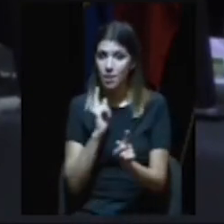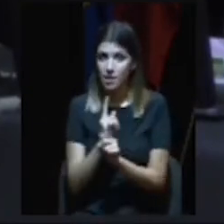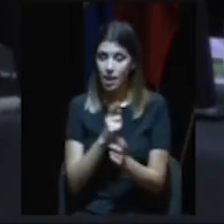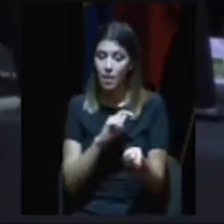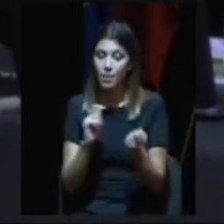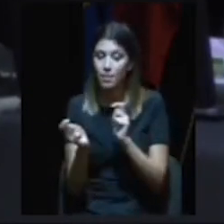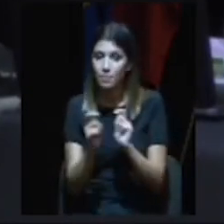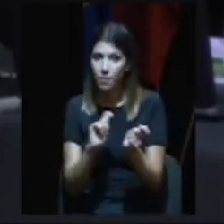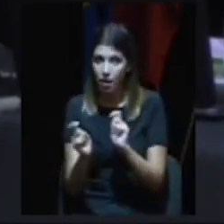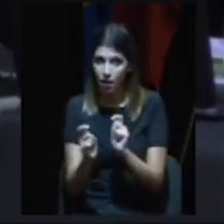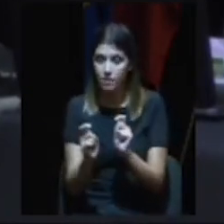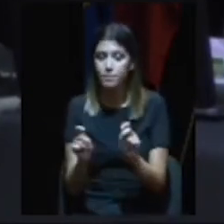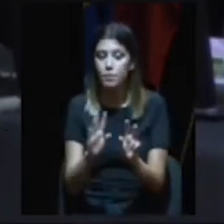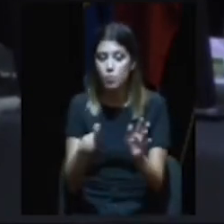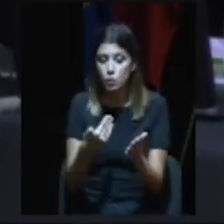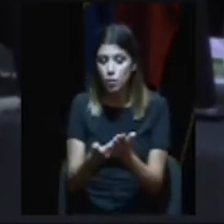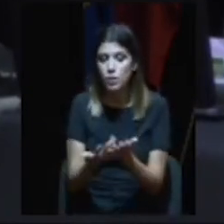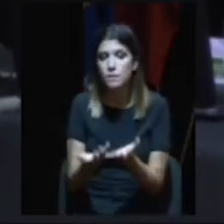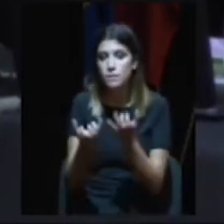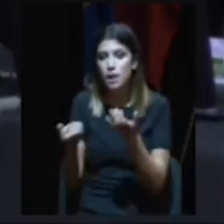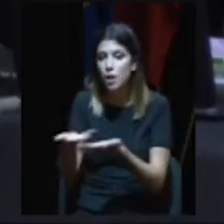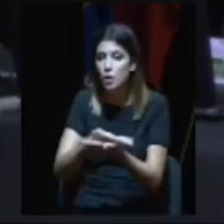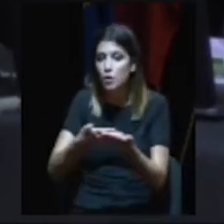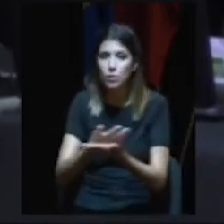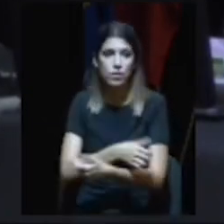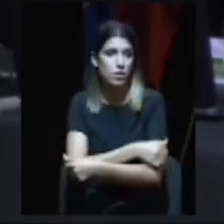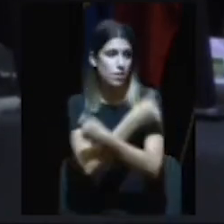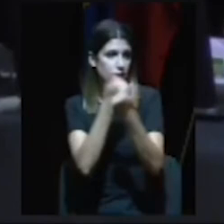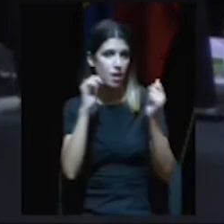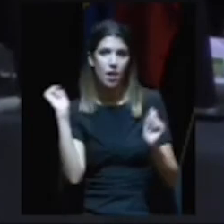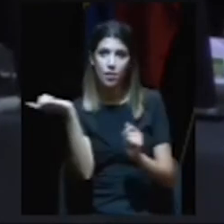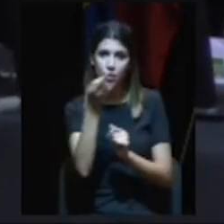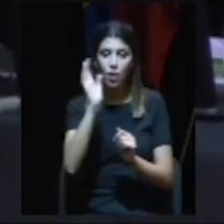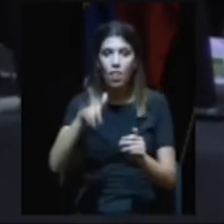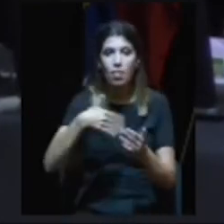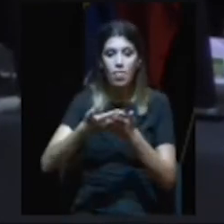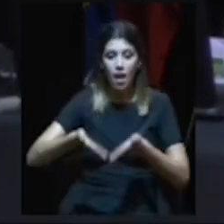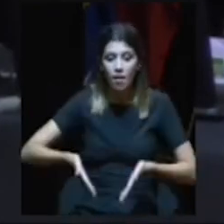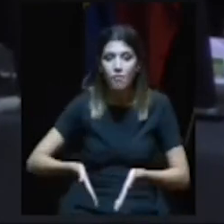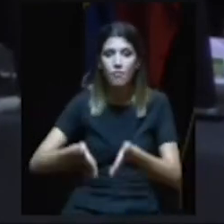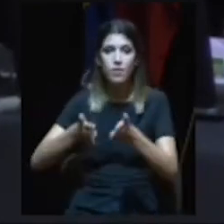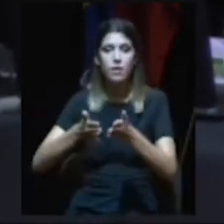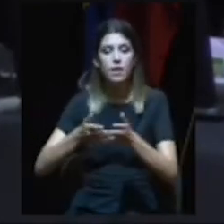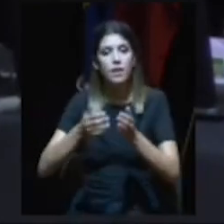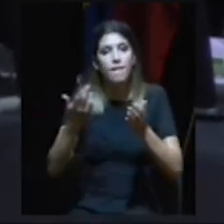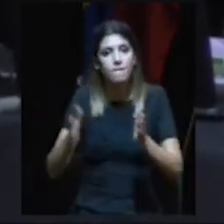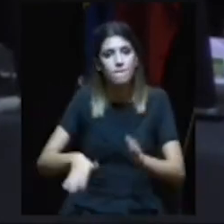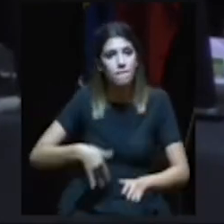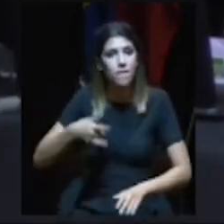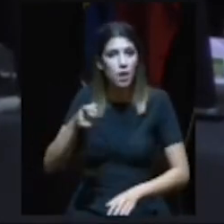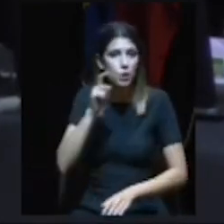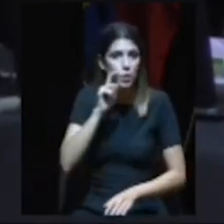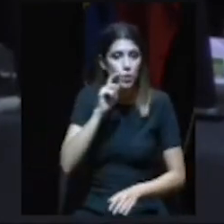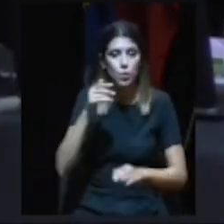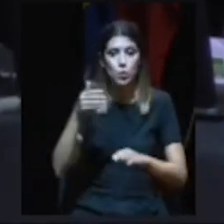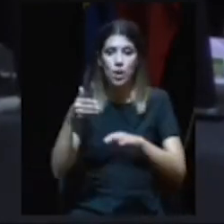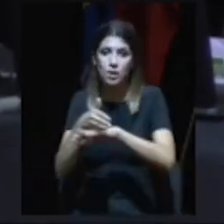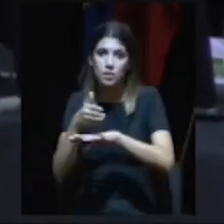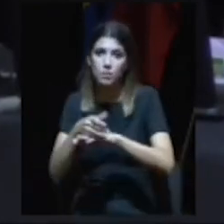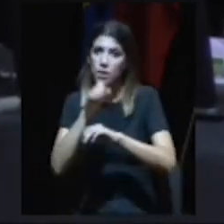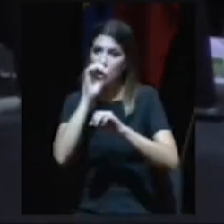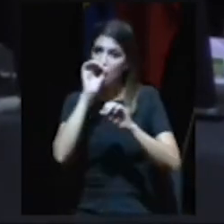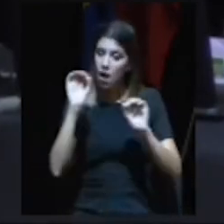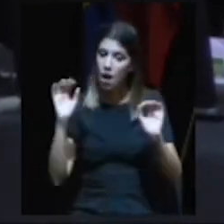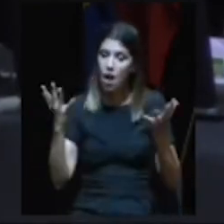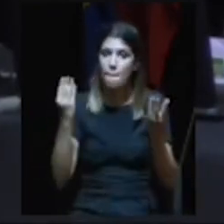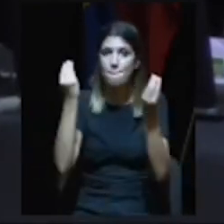é uma proposta que queremos discutir com toda a cidade, para transformar esta avenida numa avenida segura, acessível e arborizada,